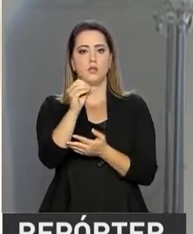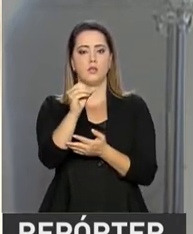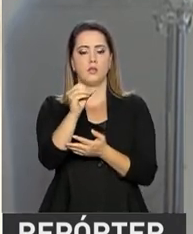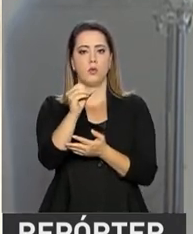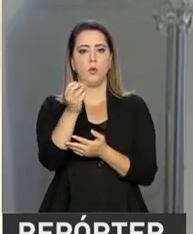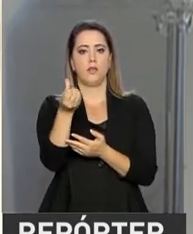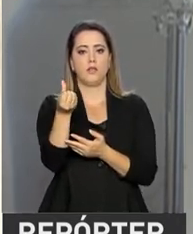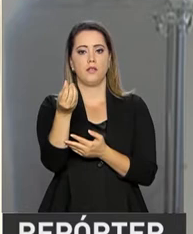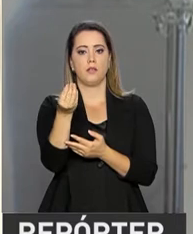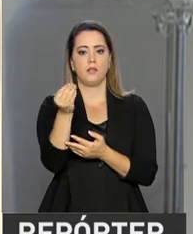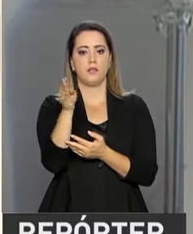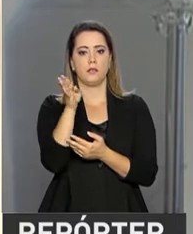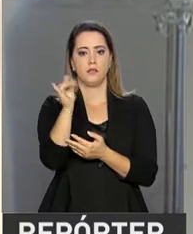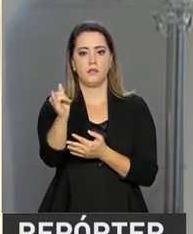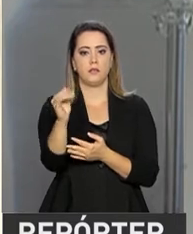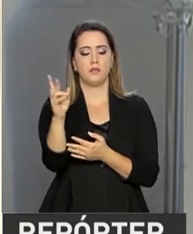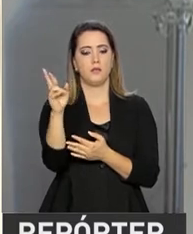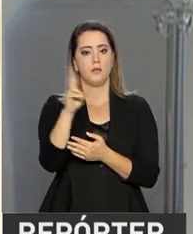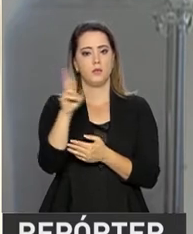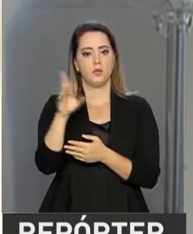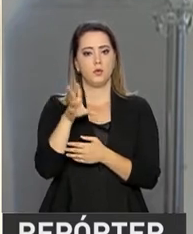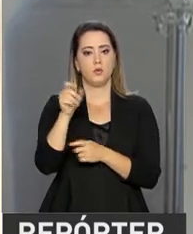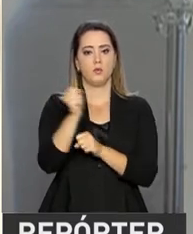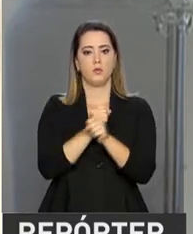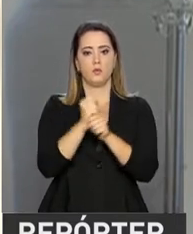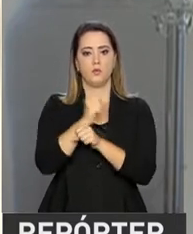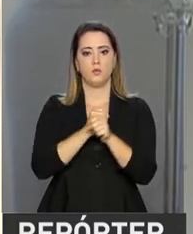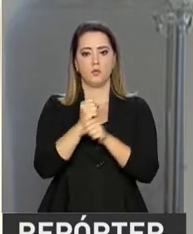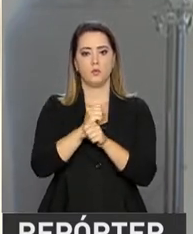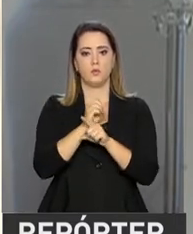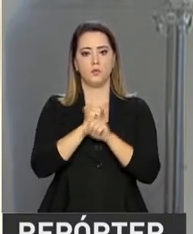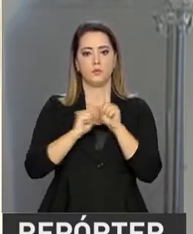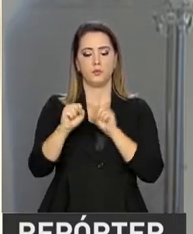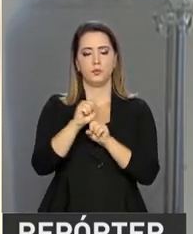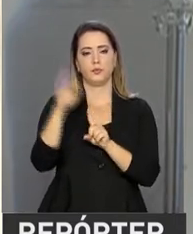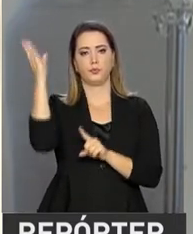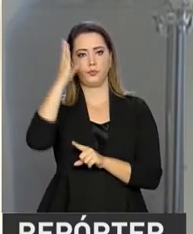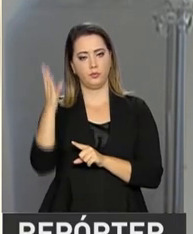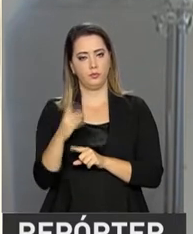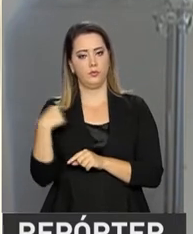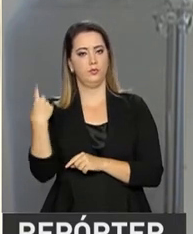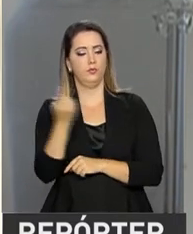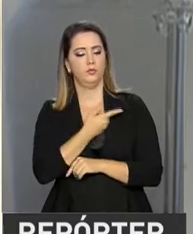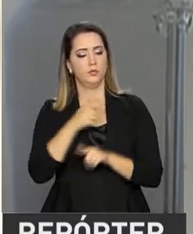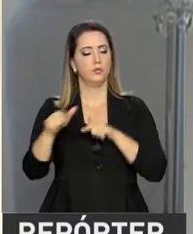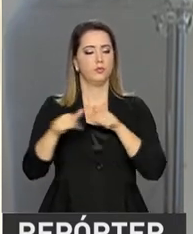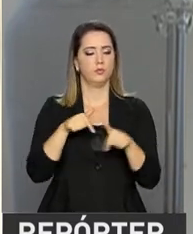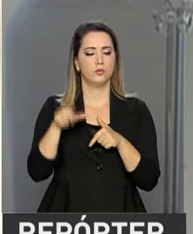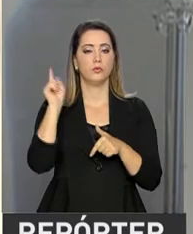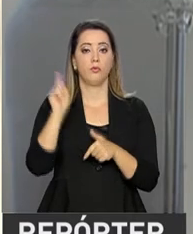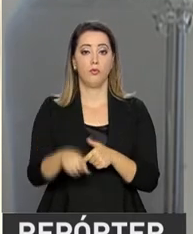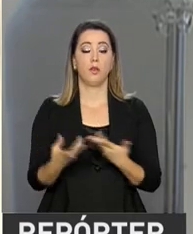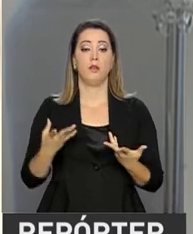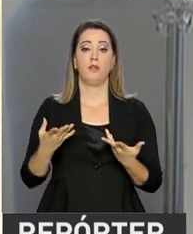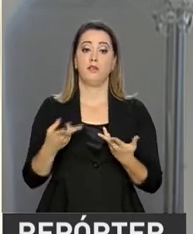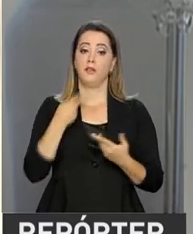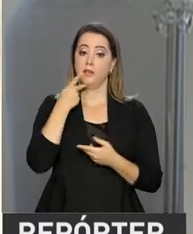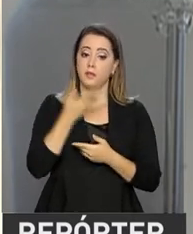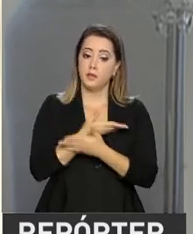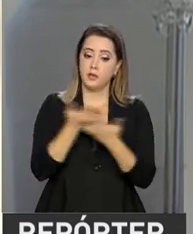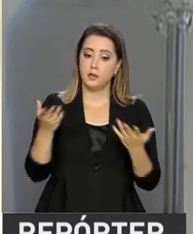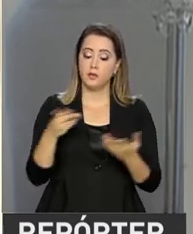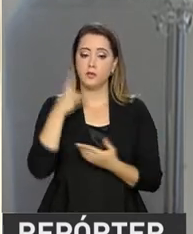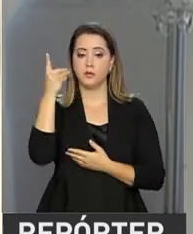bilhões todos os anos da sociedade brasileira. E o nosso papel é convencer cada um